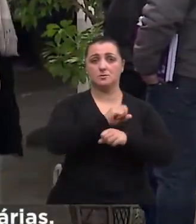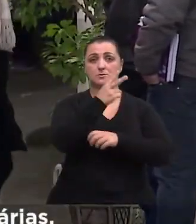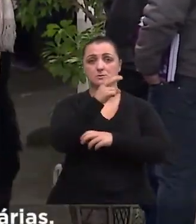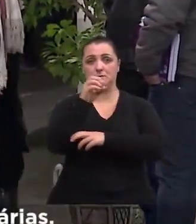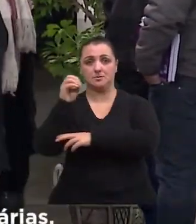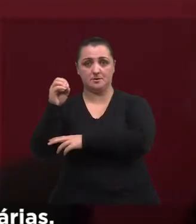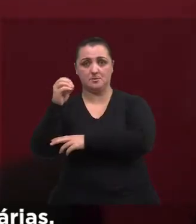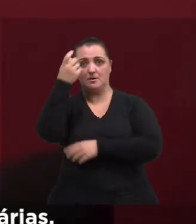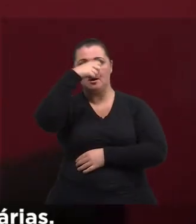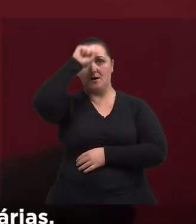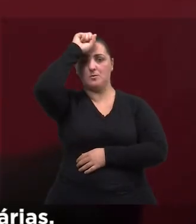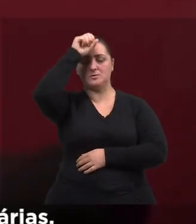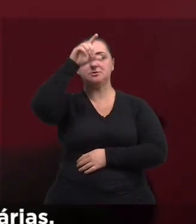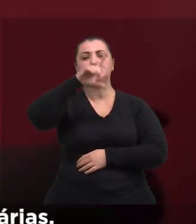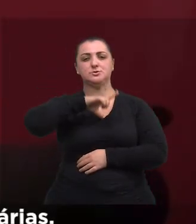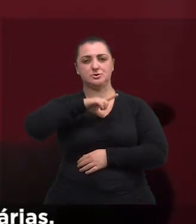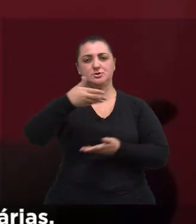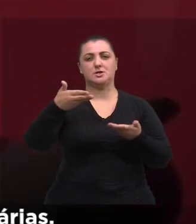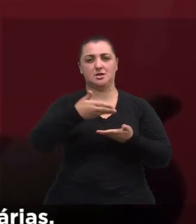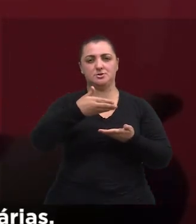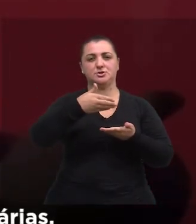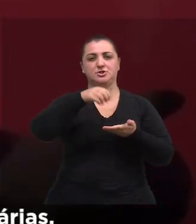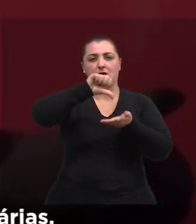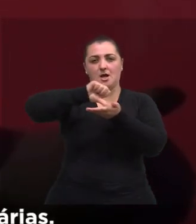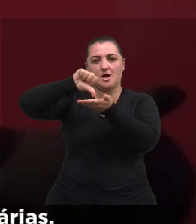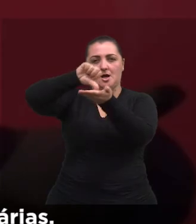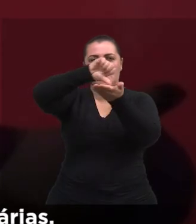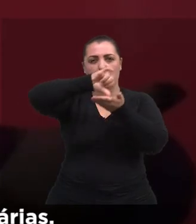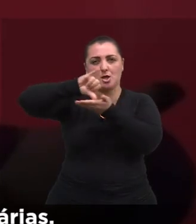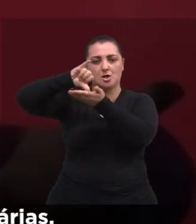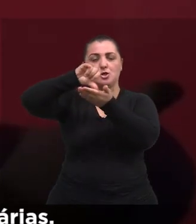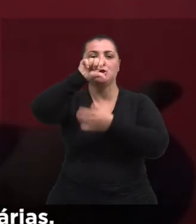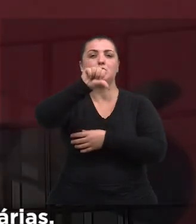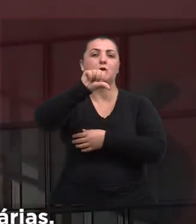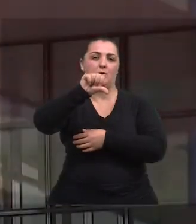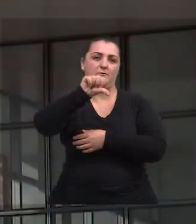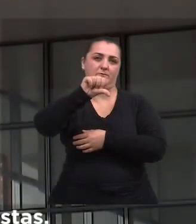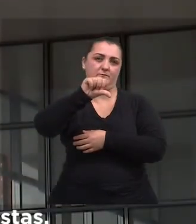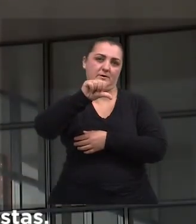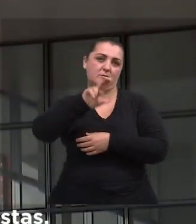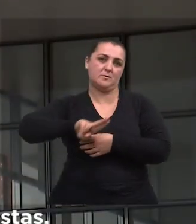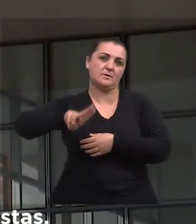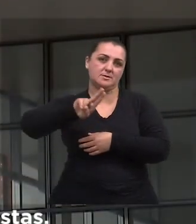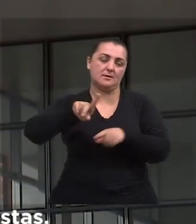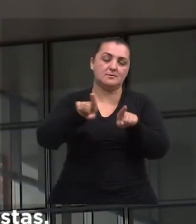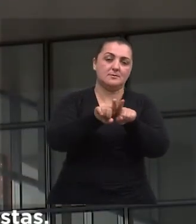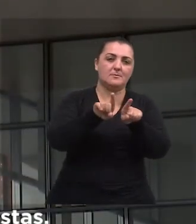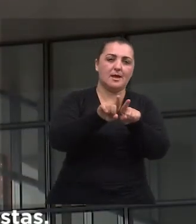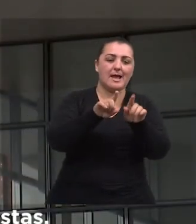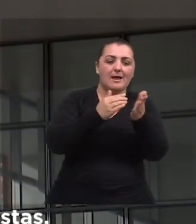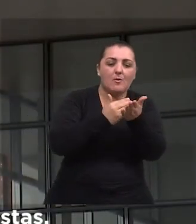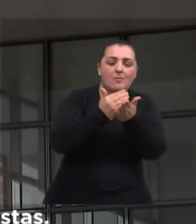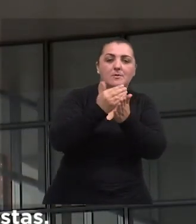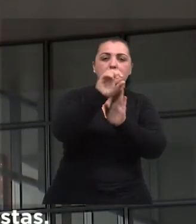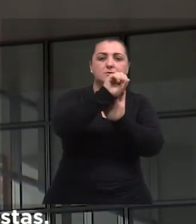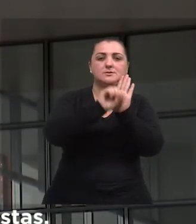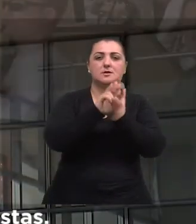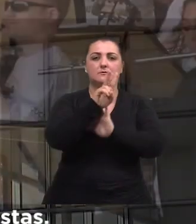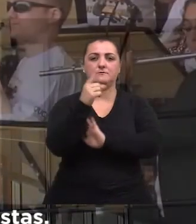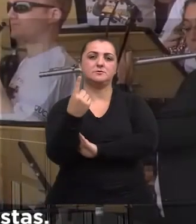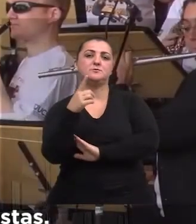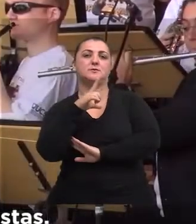Nos anos 2000, a UX já contava com 9 unidades universitárias. A entrada no século XXI